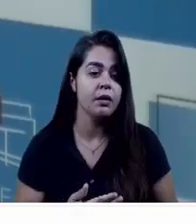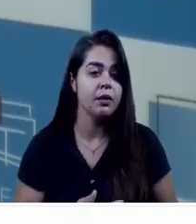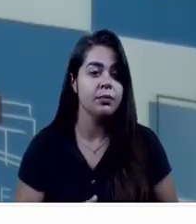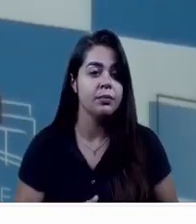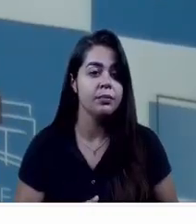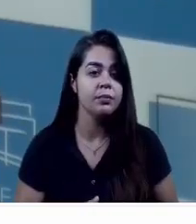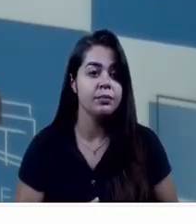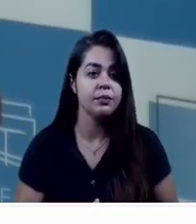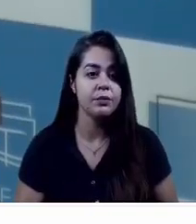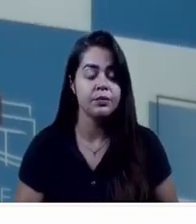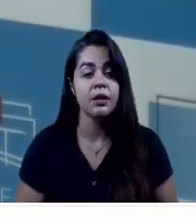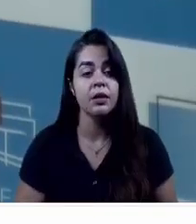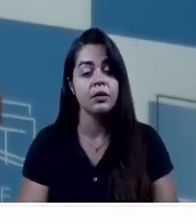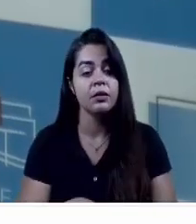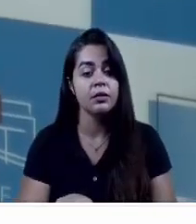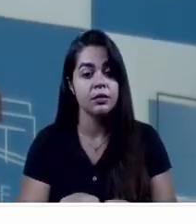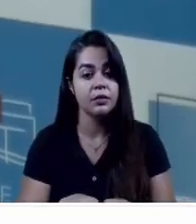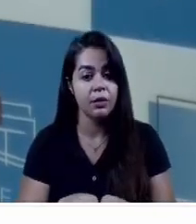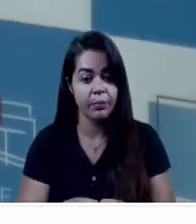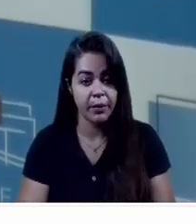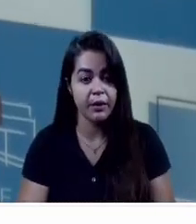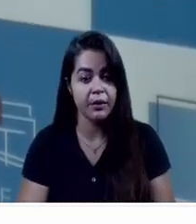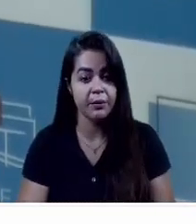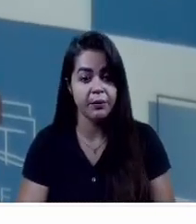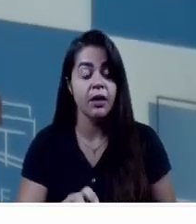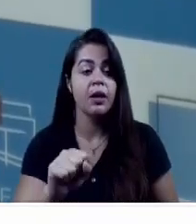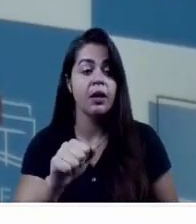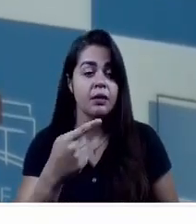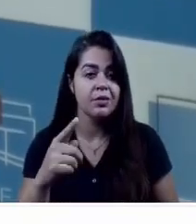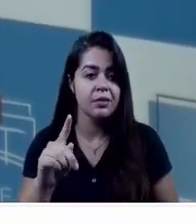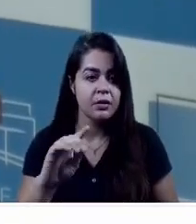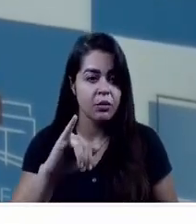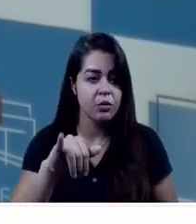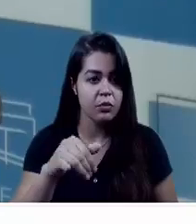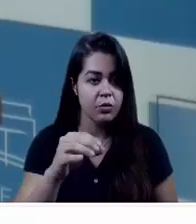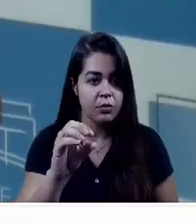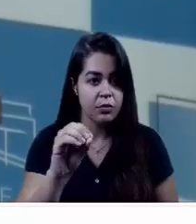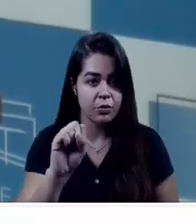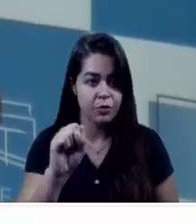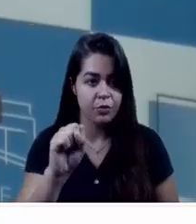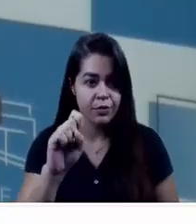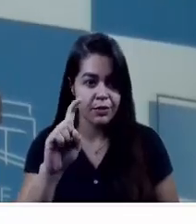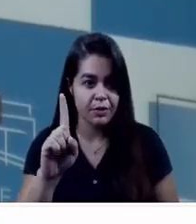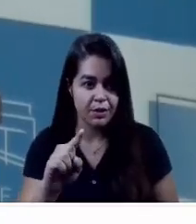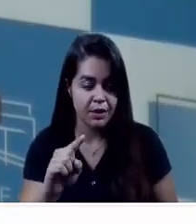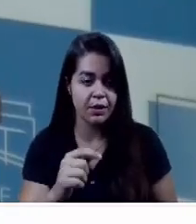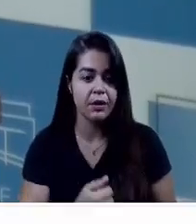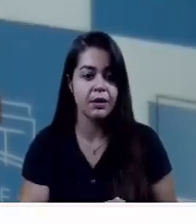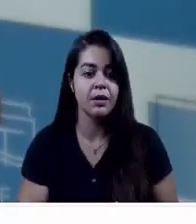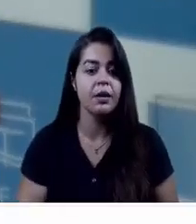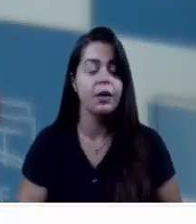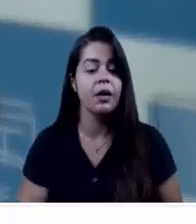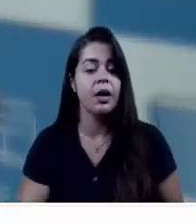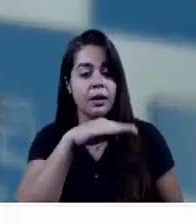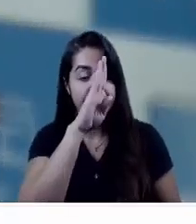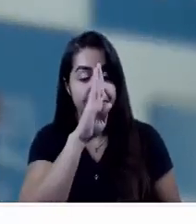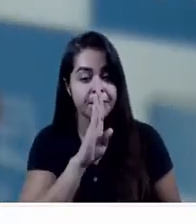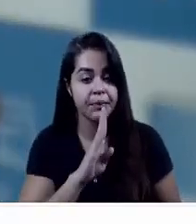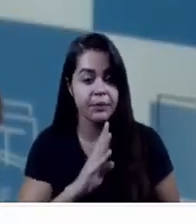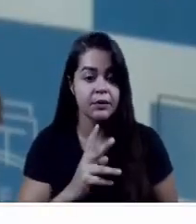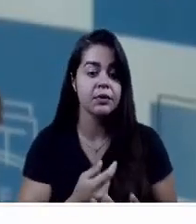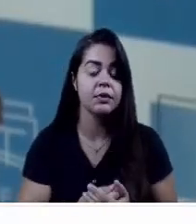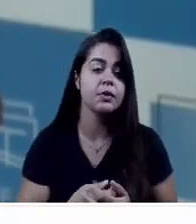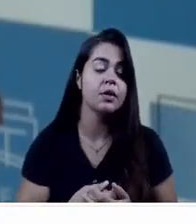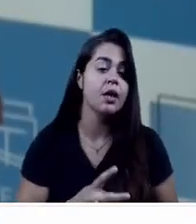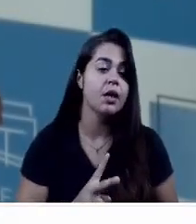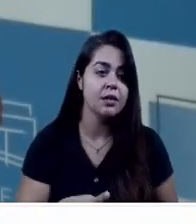que nunca fechava por causa de gratuidades. Sempre caía nos estudantes, sobrecai sobre os idosos,